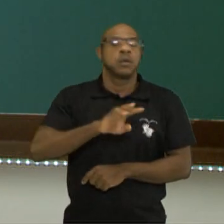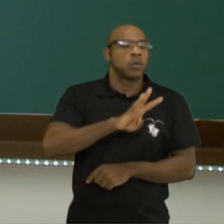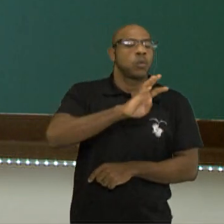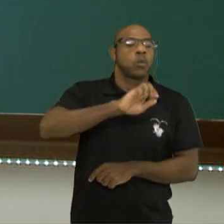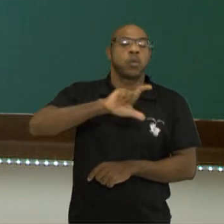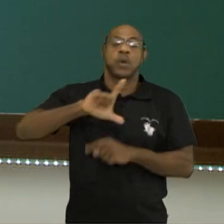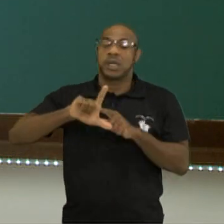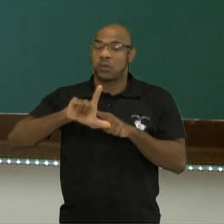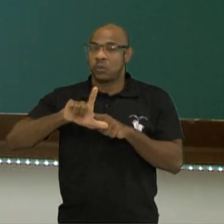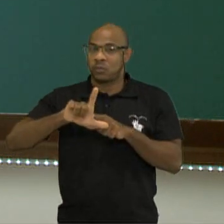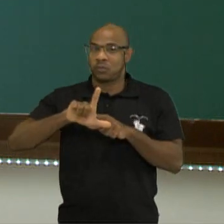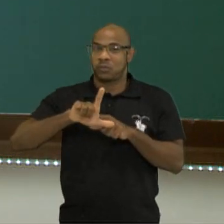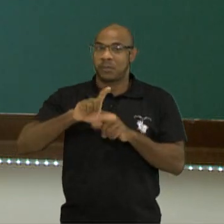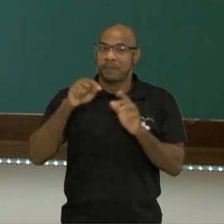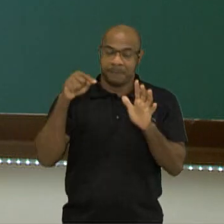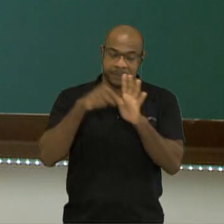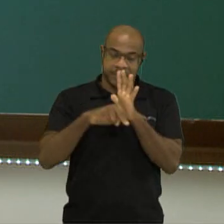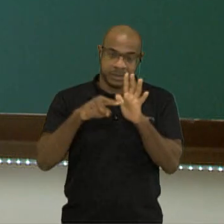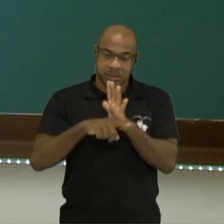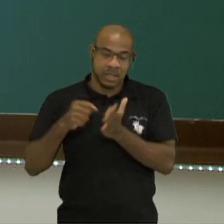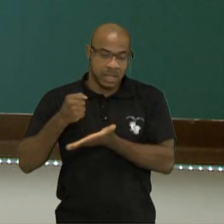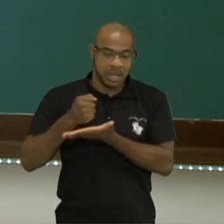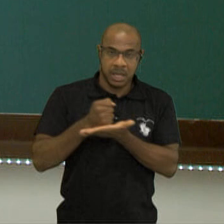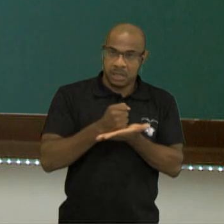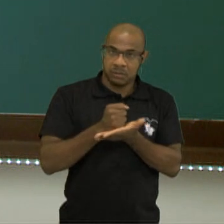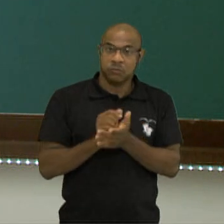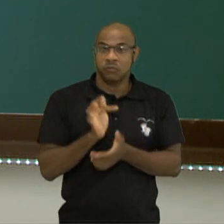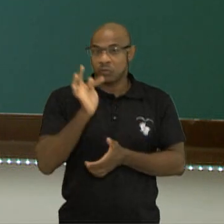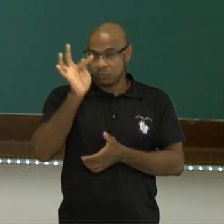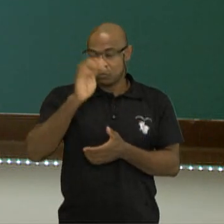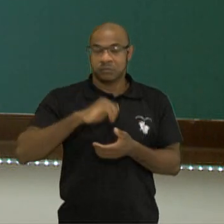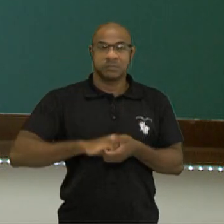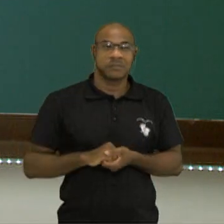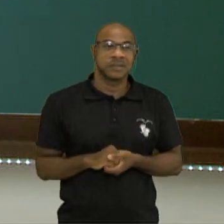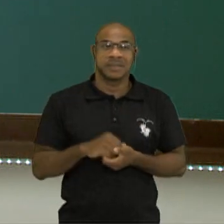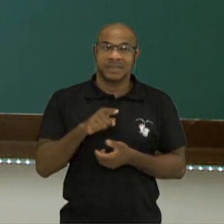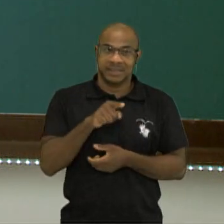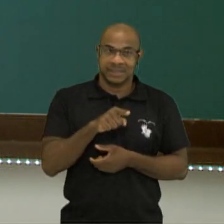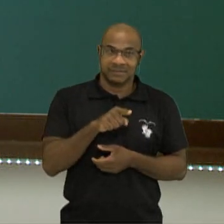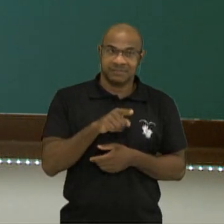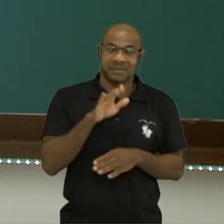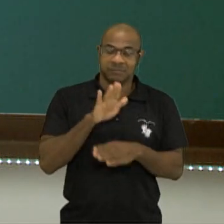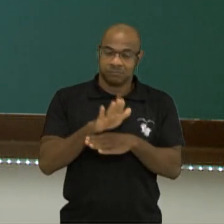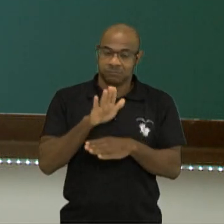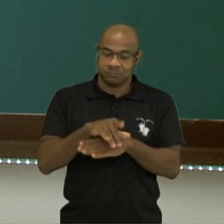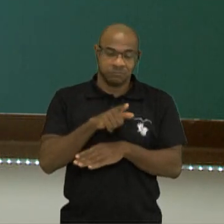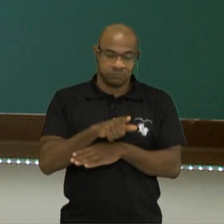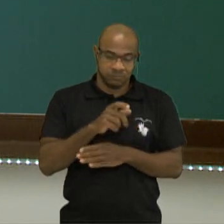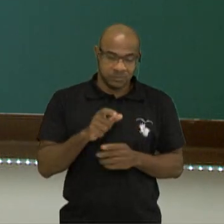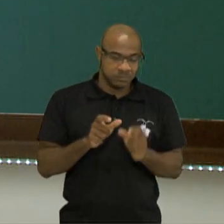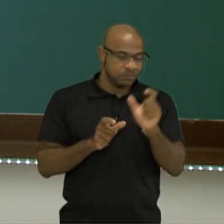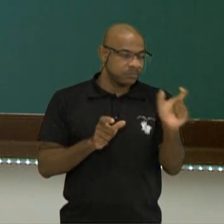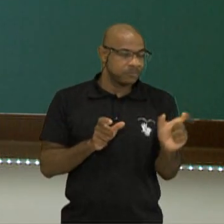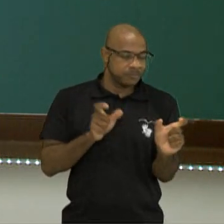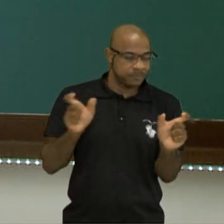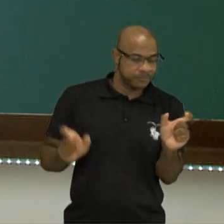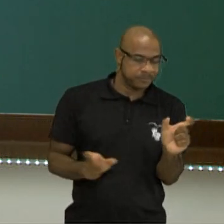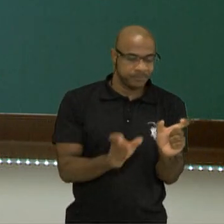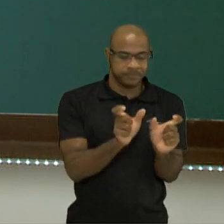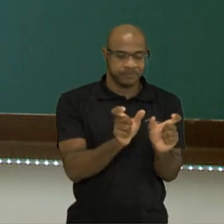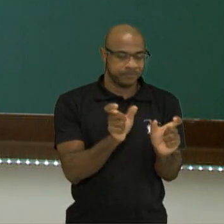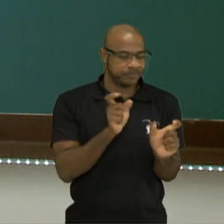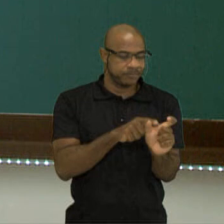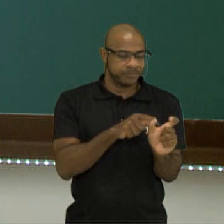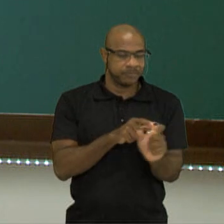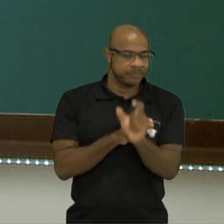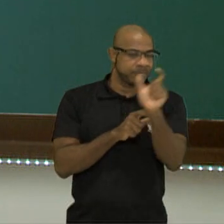will, lembre-se, ele é o seu auxiliar de futuro. Então, é ele que a gente vai passar à frente do sujeito para fazer a